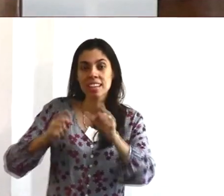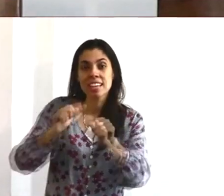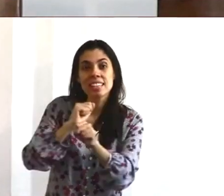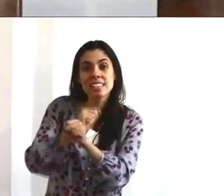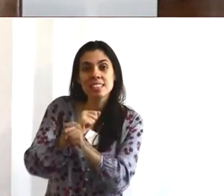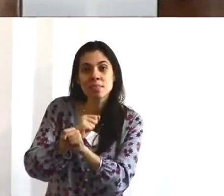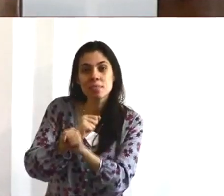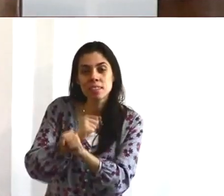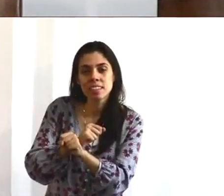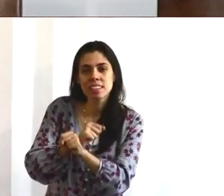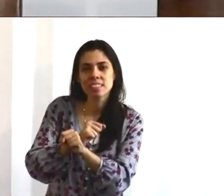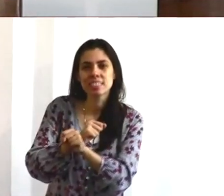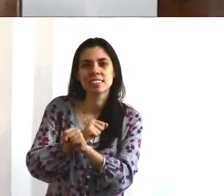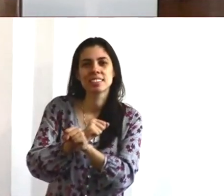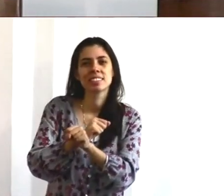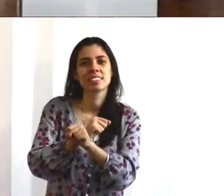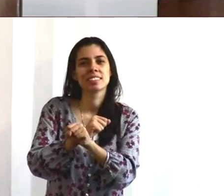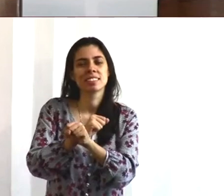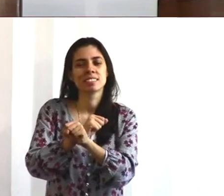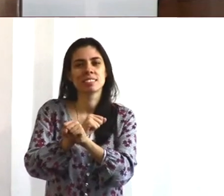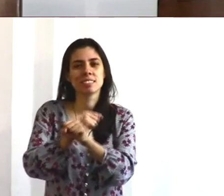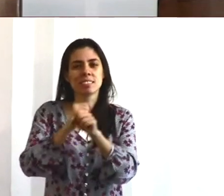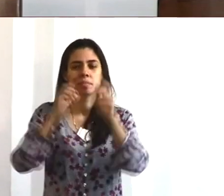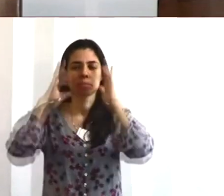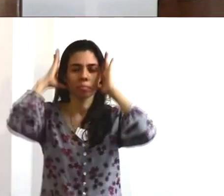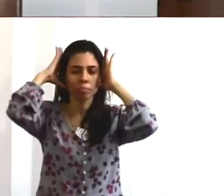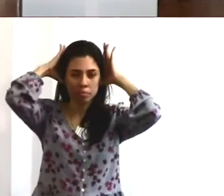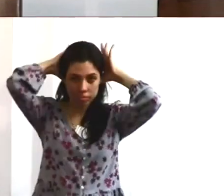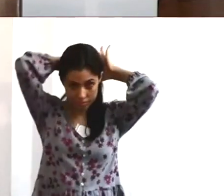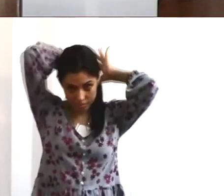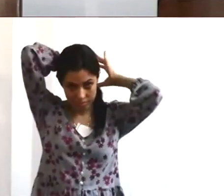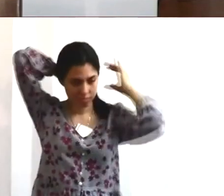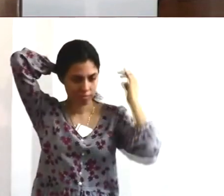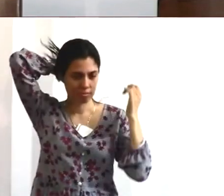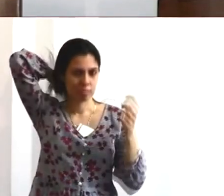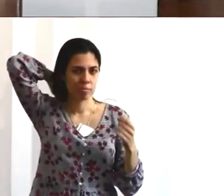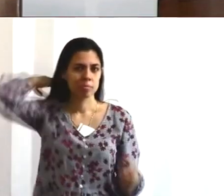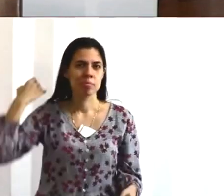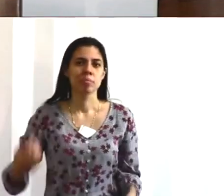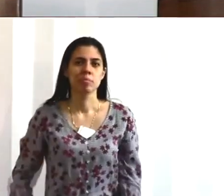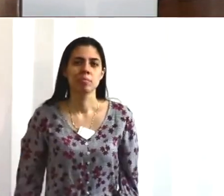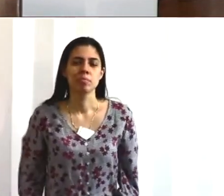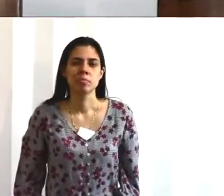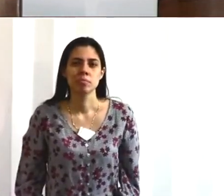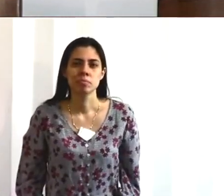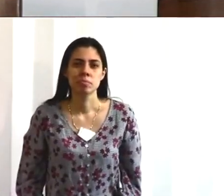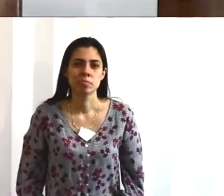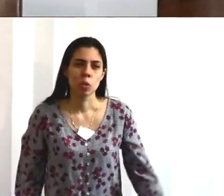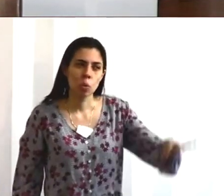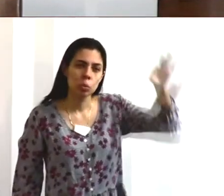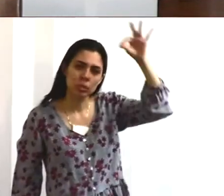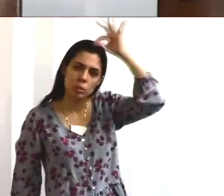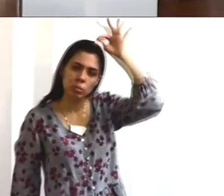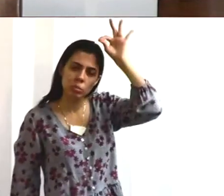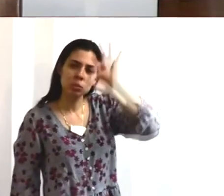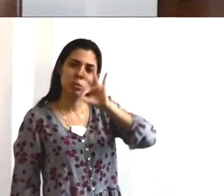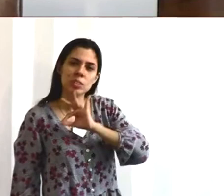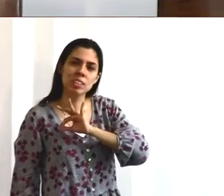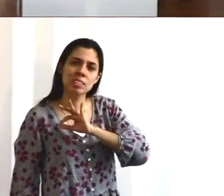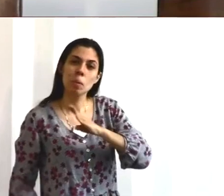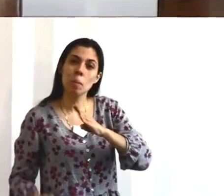do benefício dessa morada eterna, com o Espírito Santo habitando em nós. E por